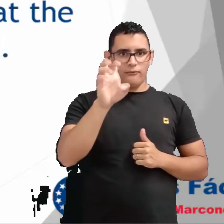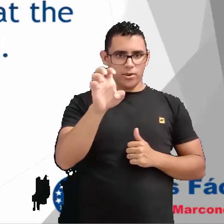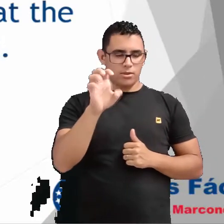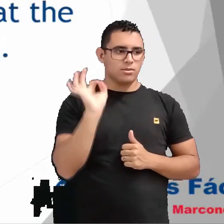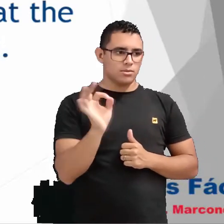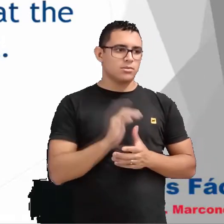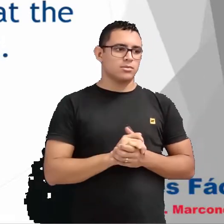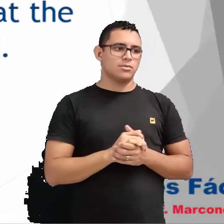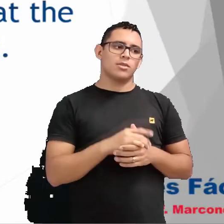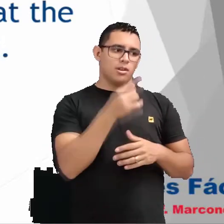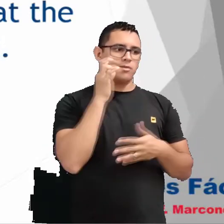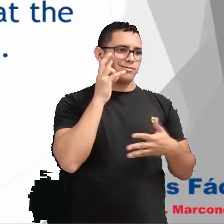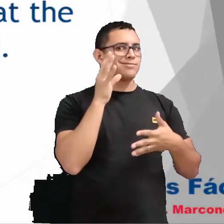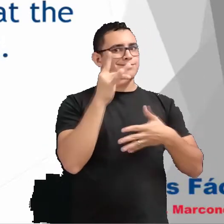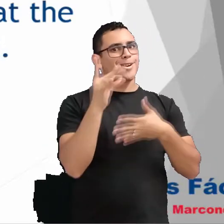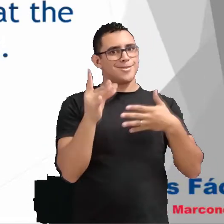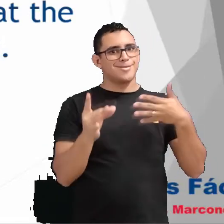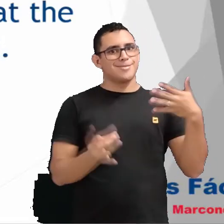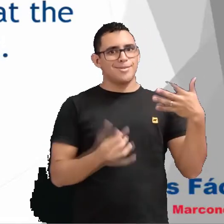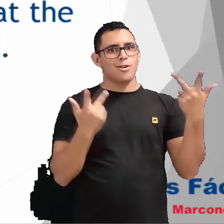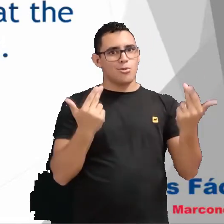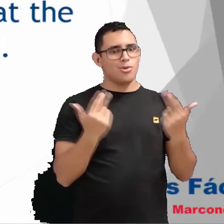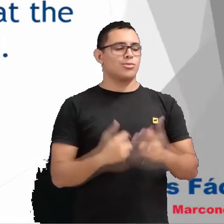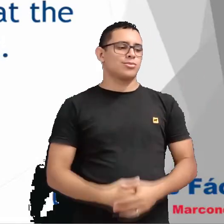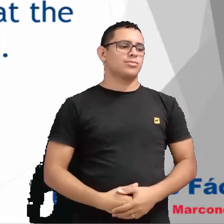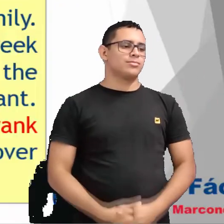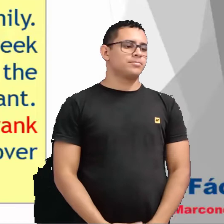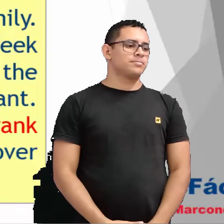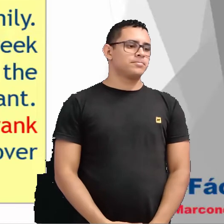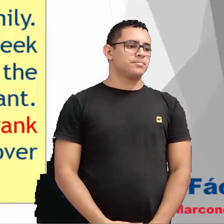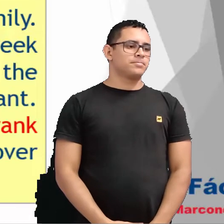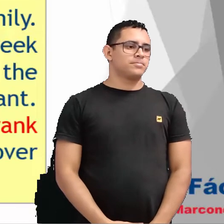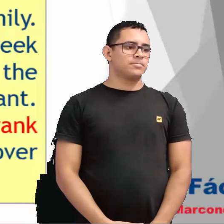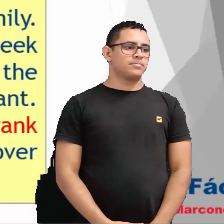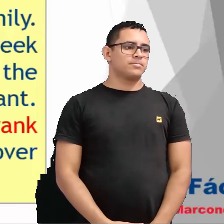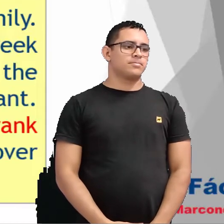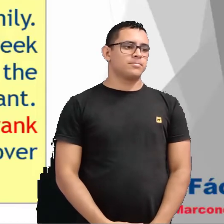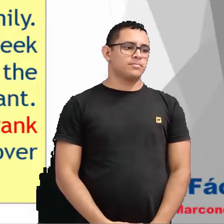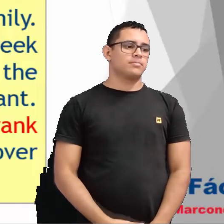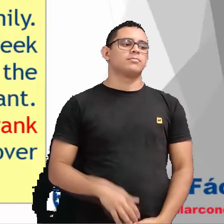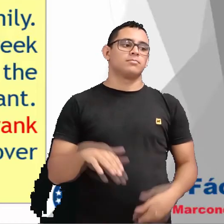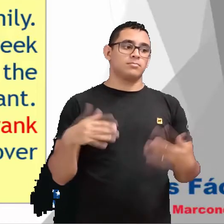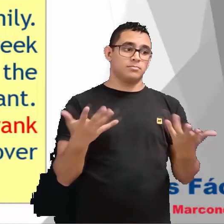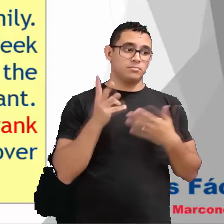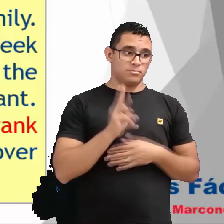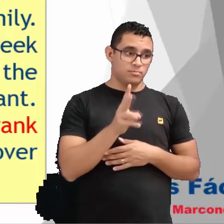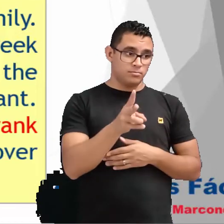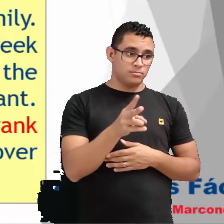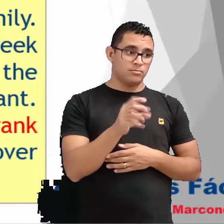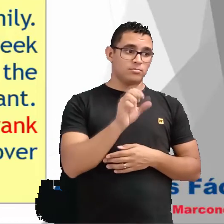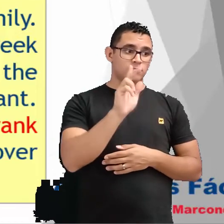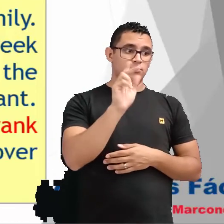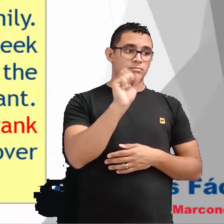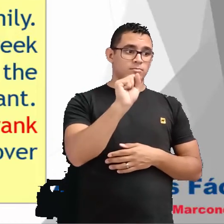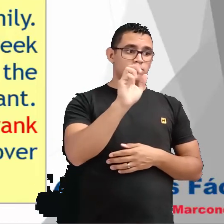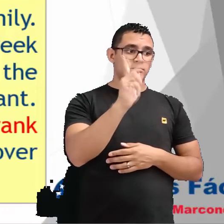had, he, she, it had, we, you, they had, ok? E, continuando então, she swam